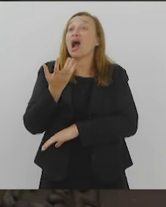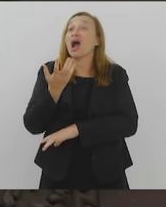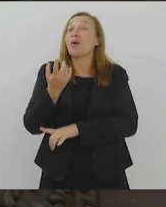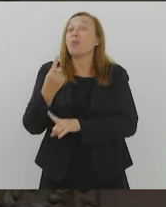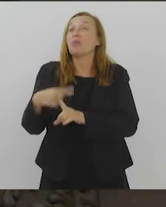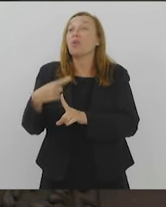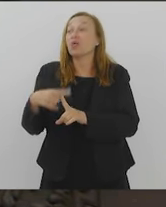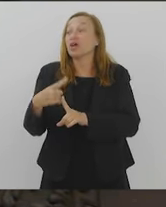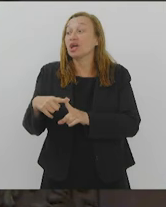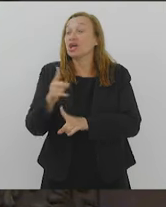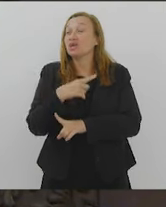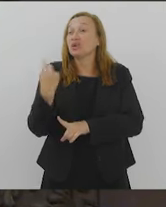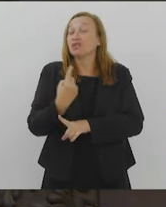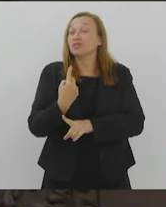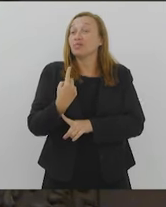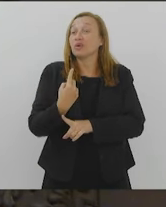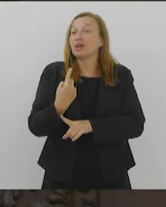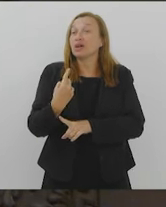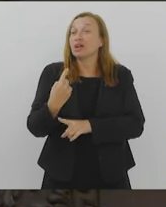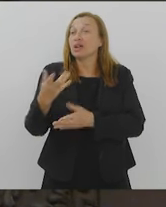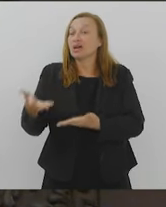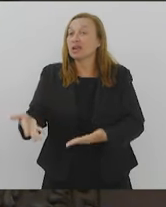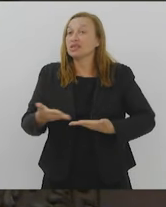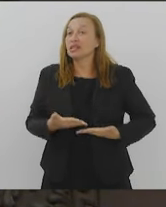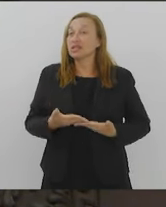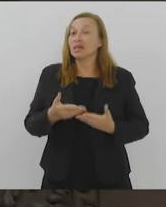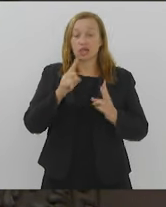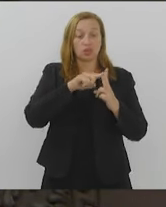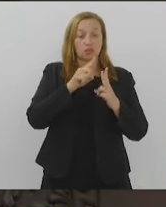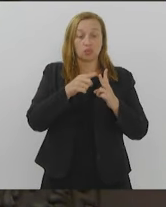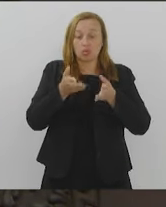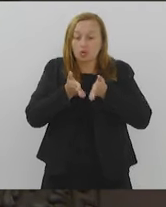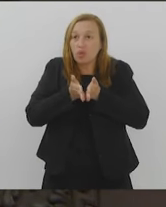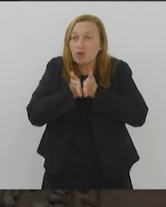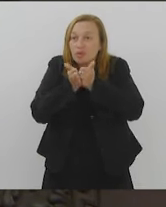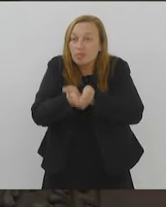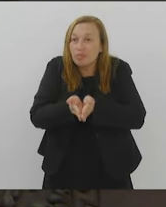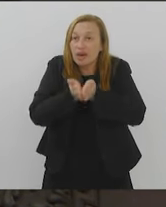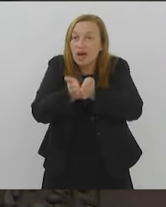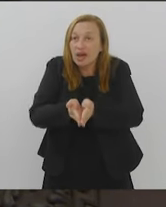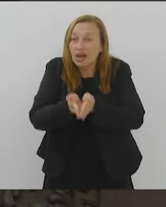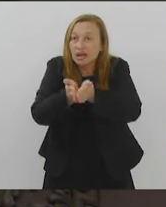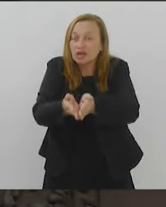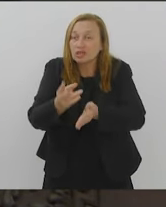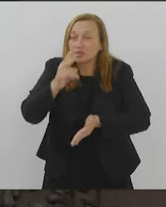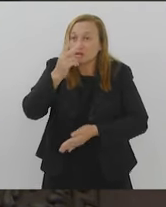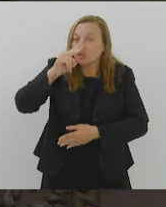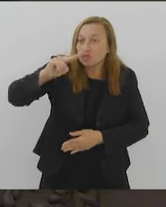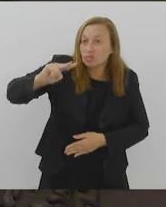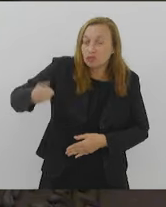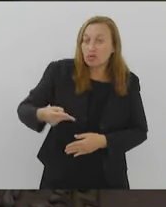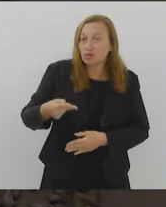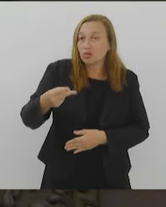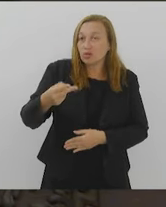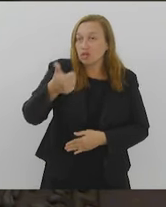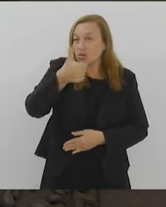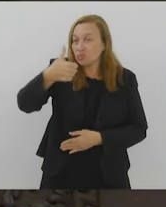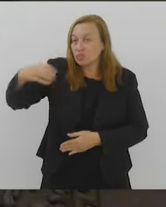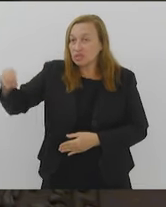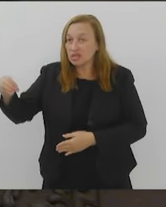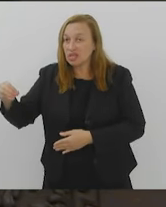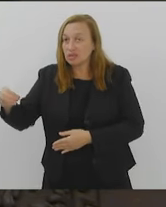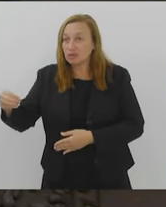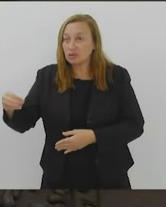nós vamos receber duas barcas com 2.200 crentes